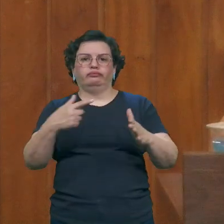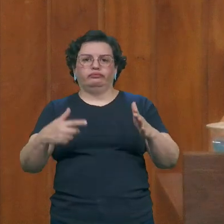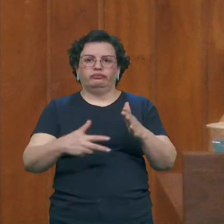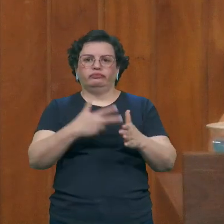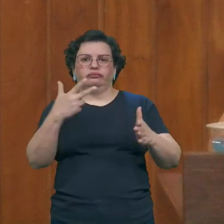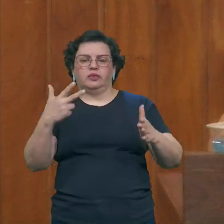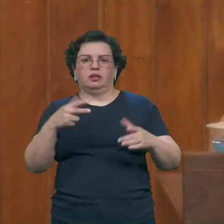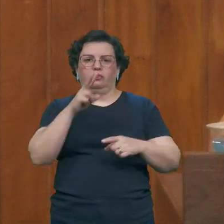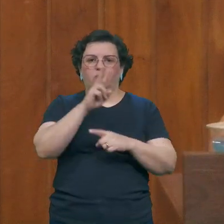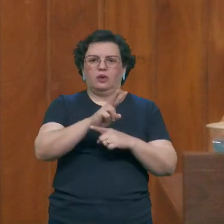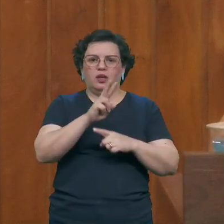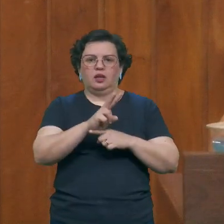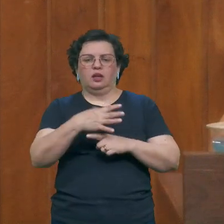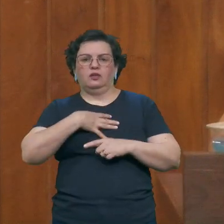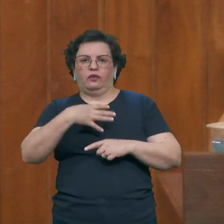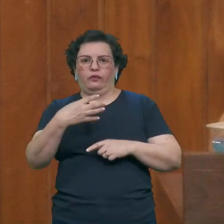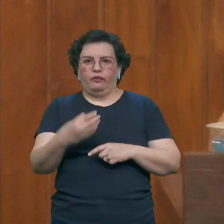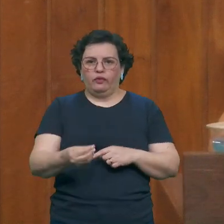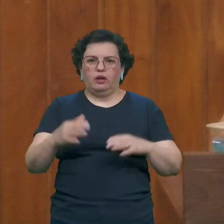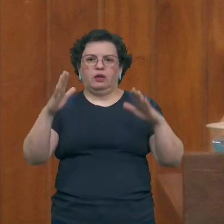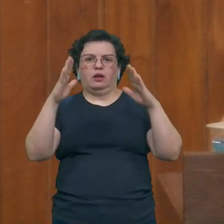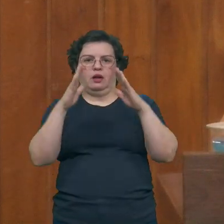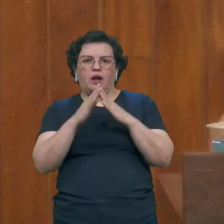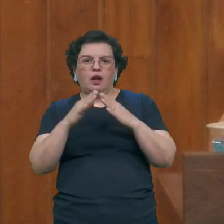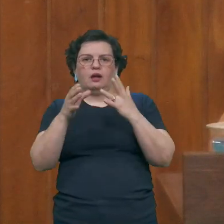filhos, da casa e do esposo.